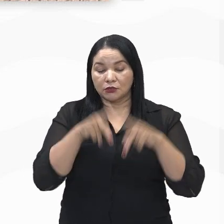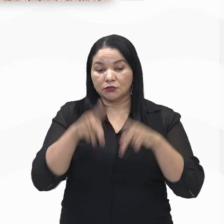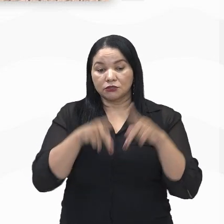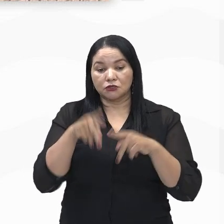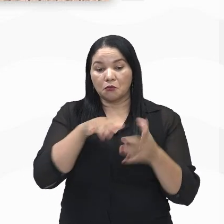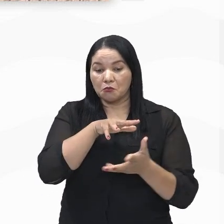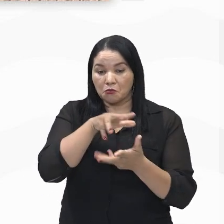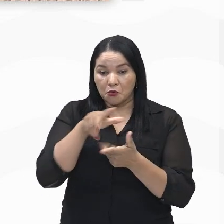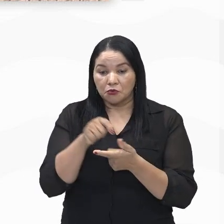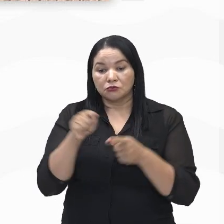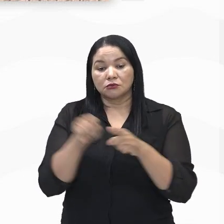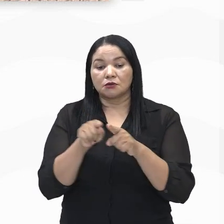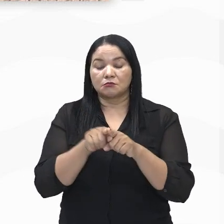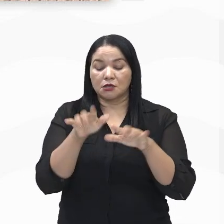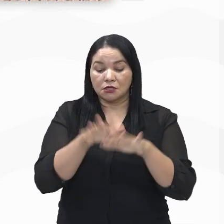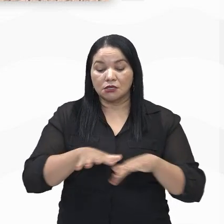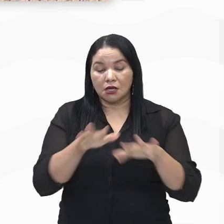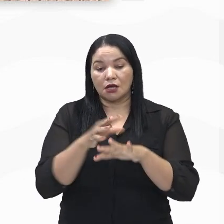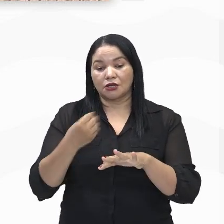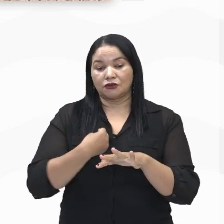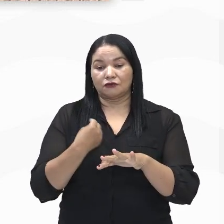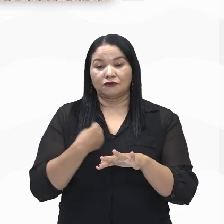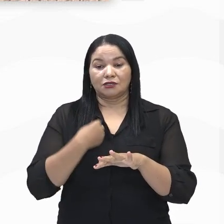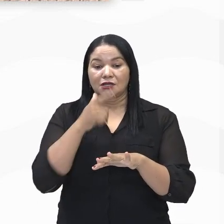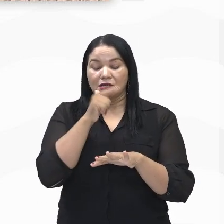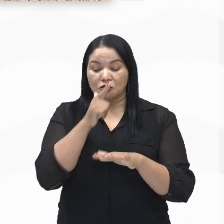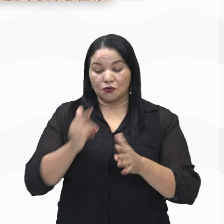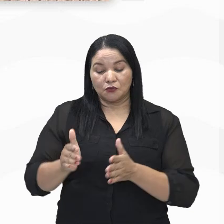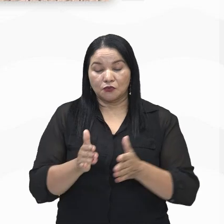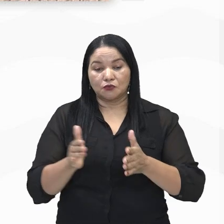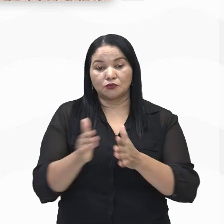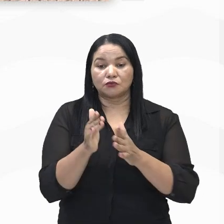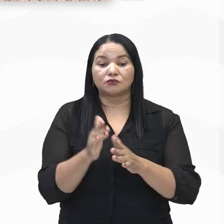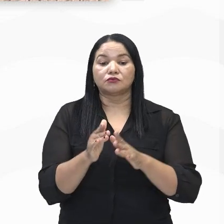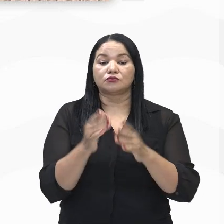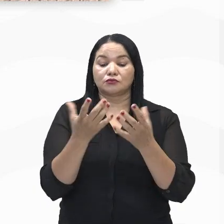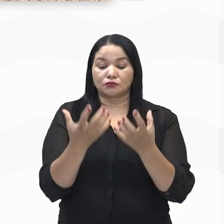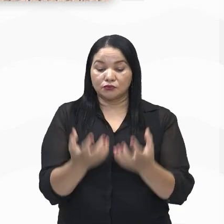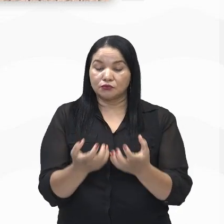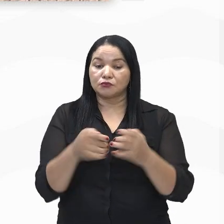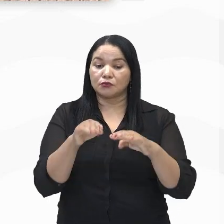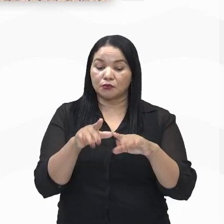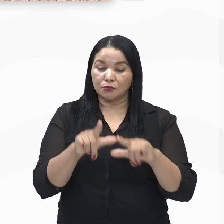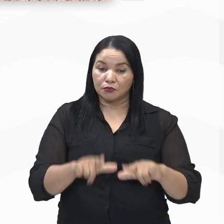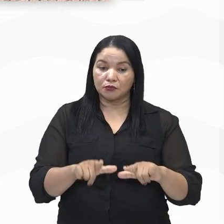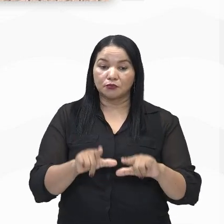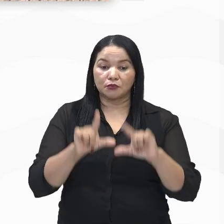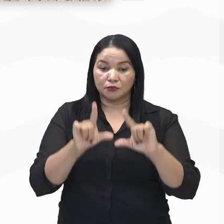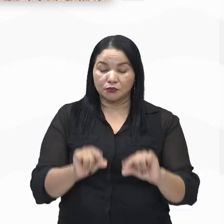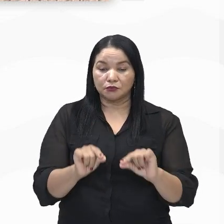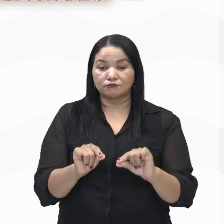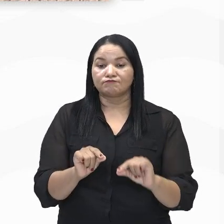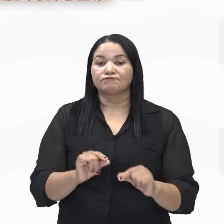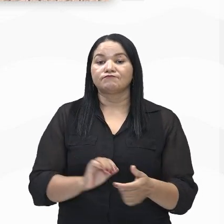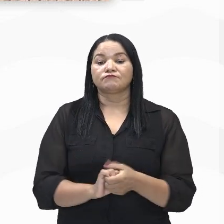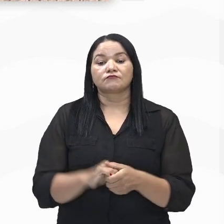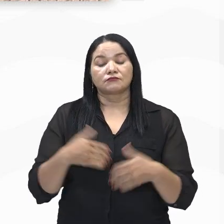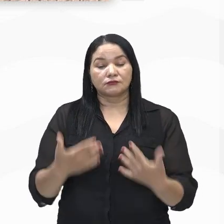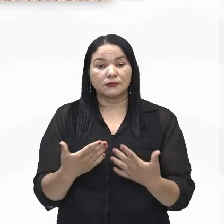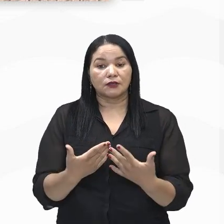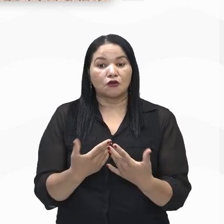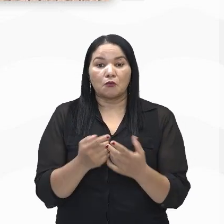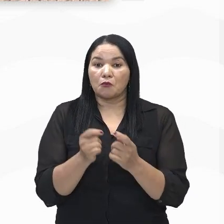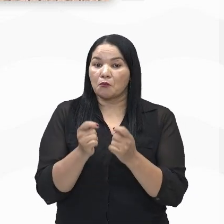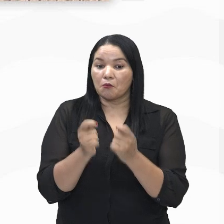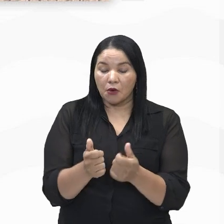estará vivendo em áreas de estresse hídrico, ou seja, estarão à beira de não ter